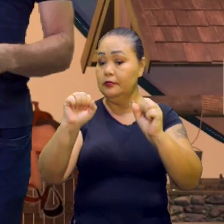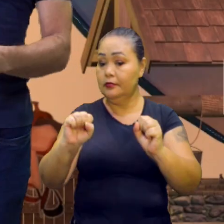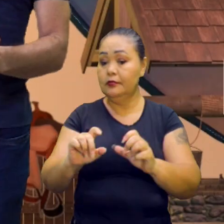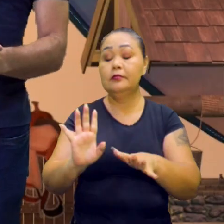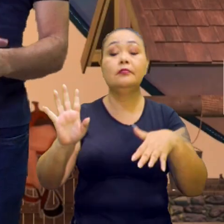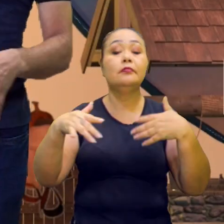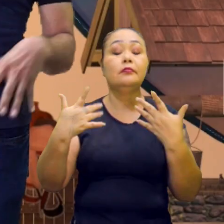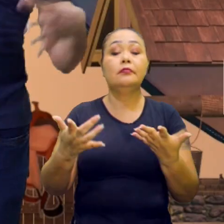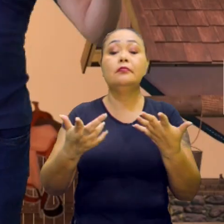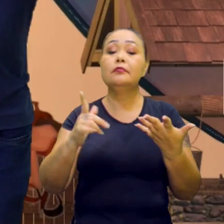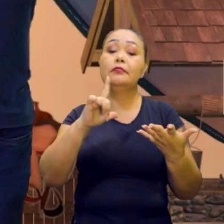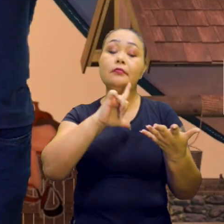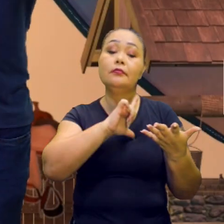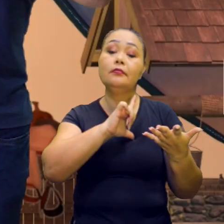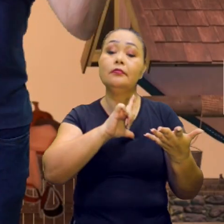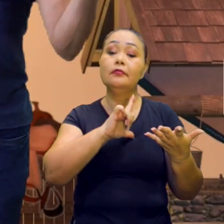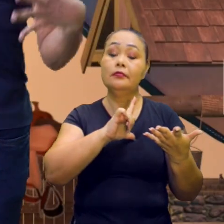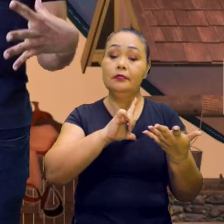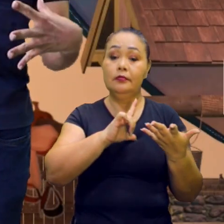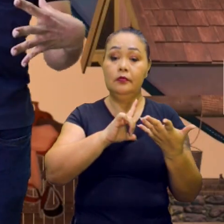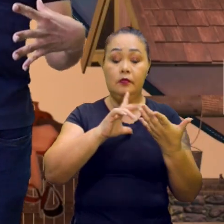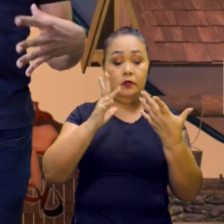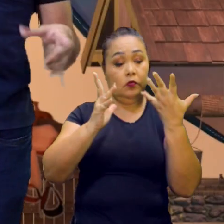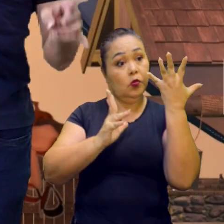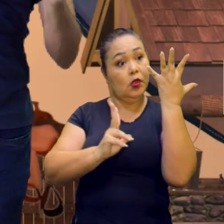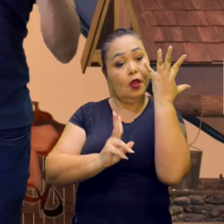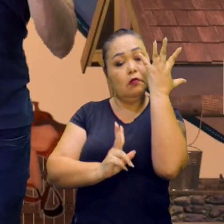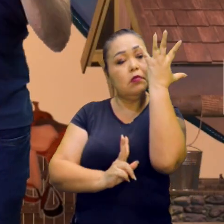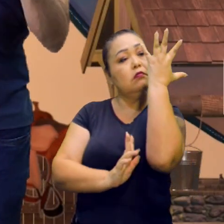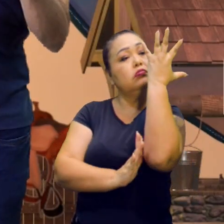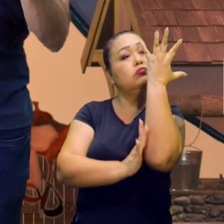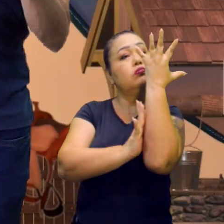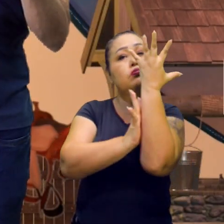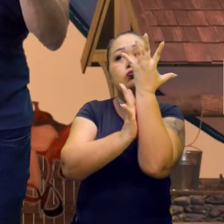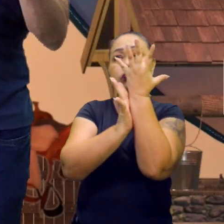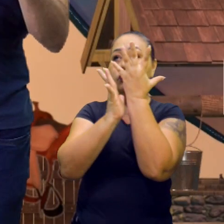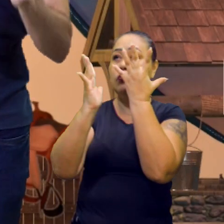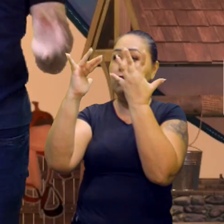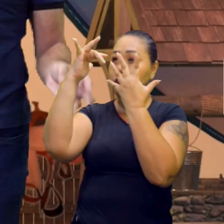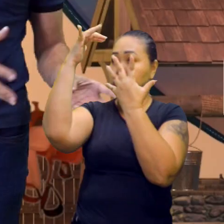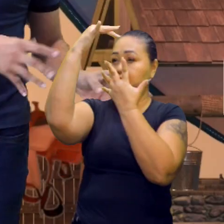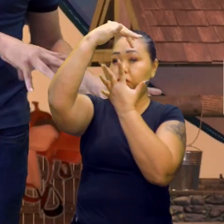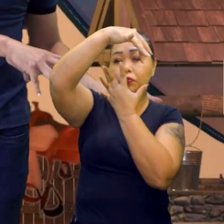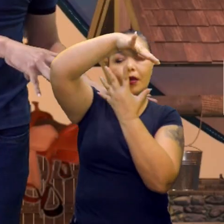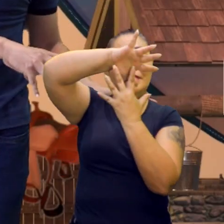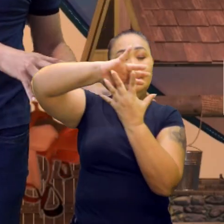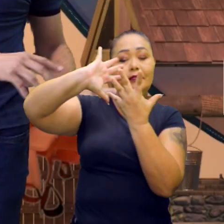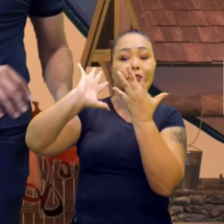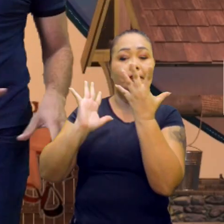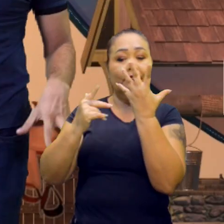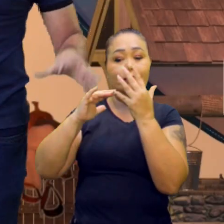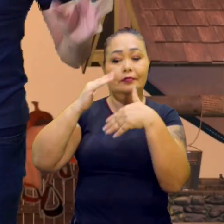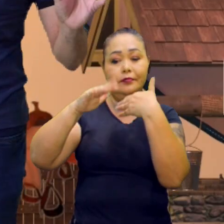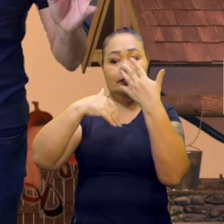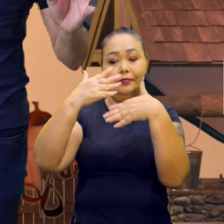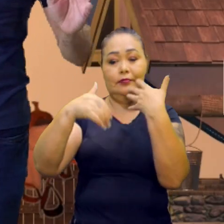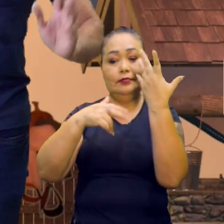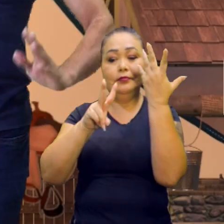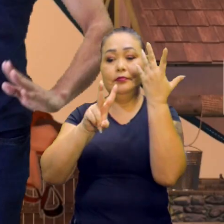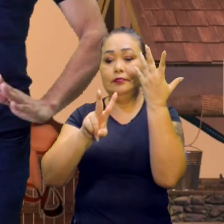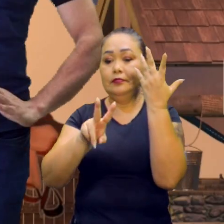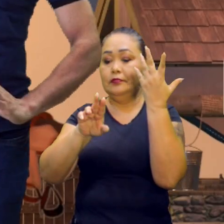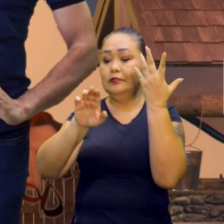temos a poda, dentro da poda de formação, quer dizer, vai descaracterizar o desenvolvimento vegetativo